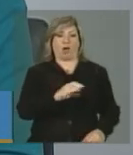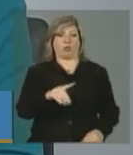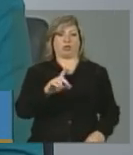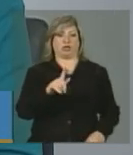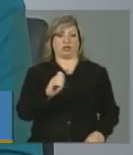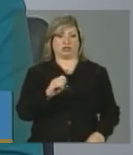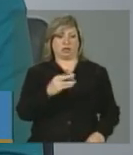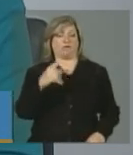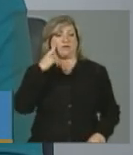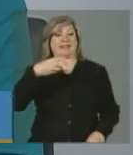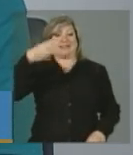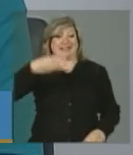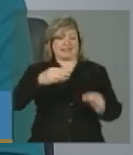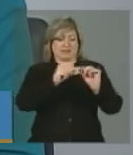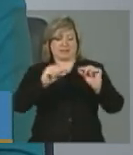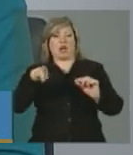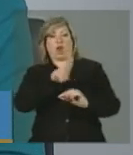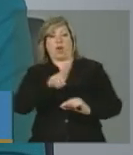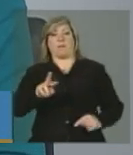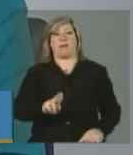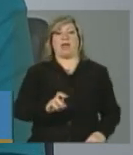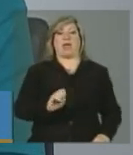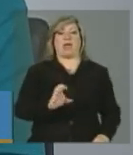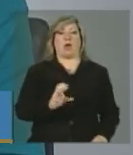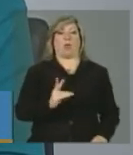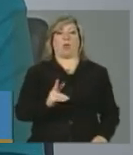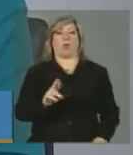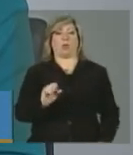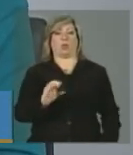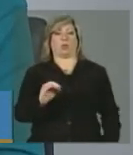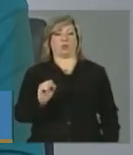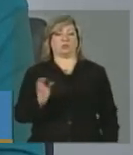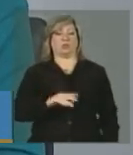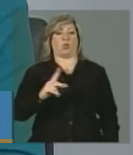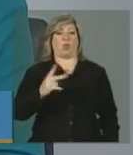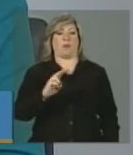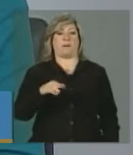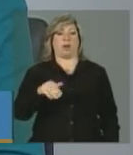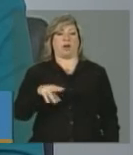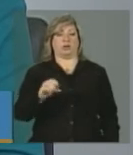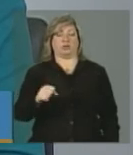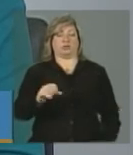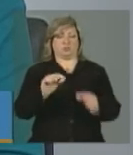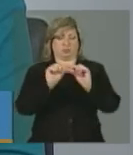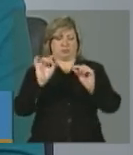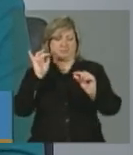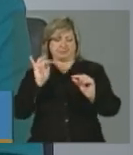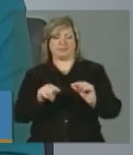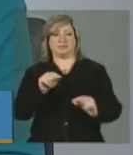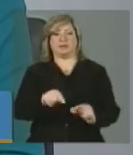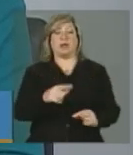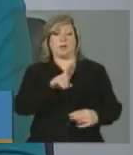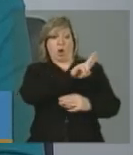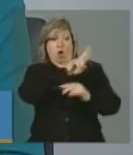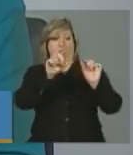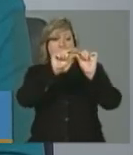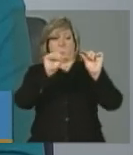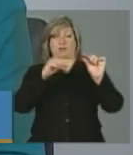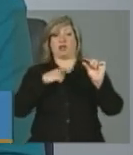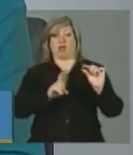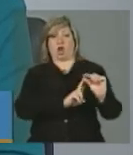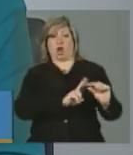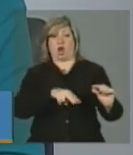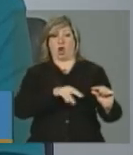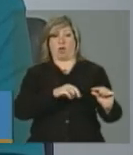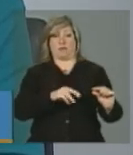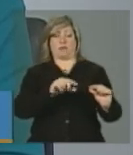que é chamada Recursos Humanos. Cliquei na aba Recursos Humanos, o primeiro item que aparece chama nome. Ao lado existe o